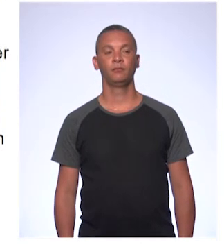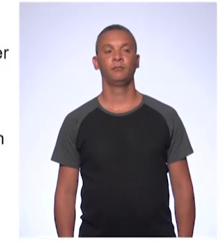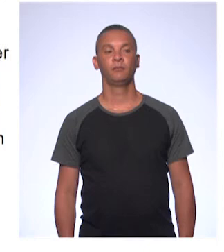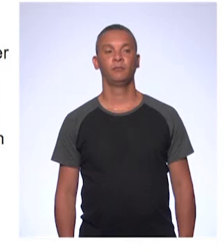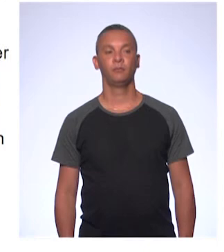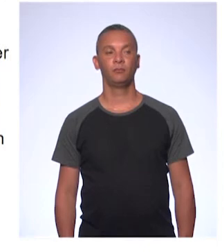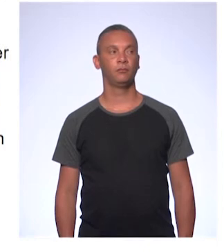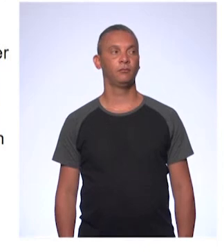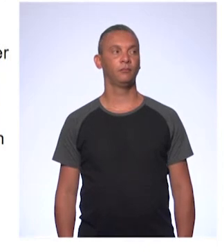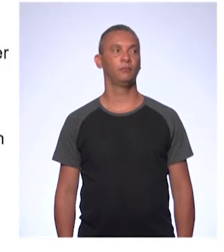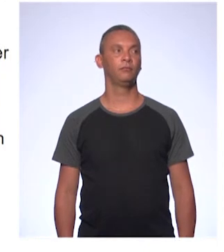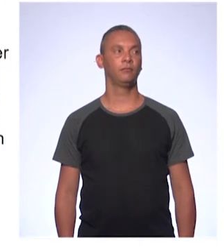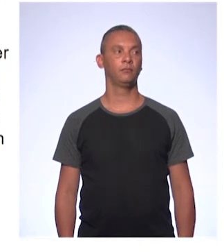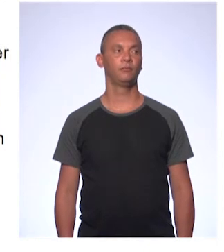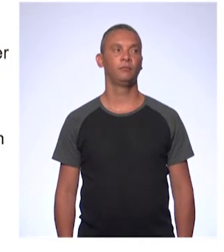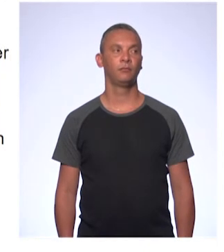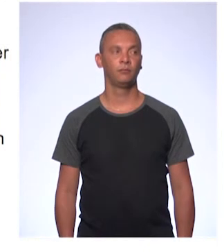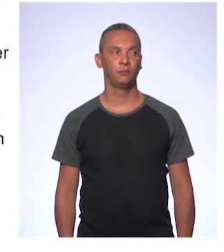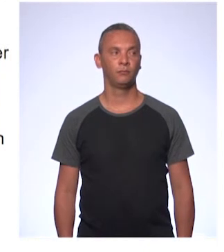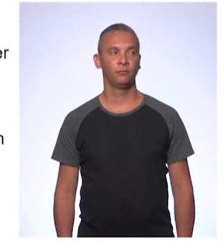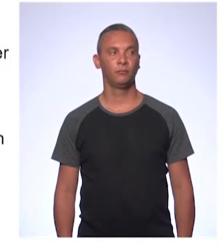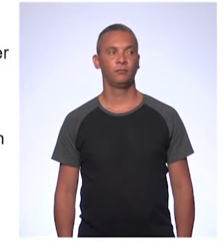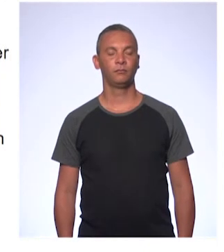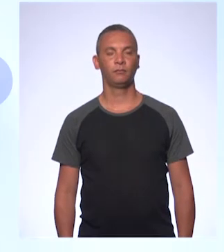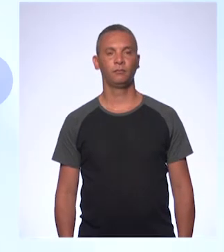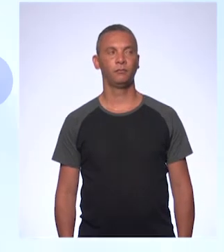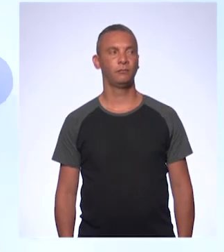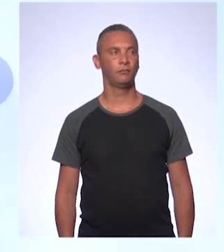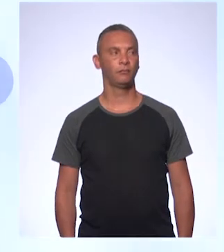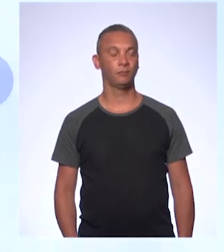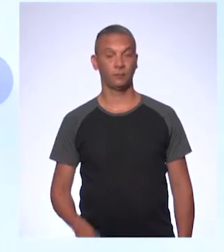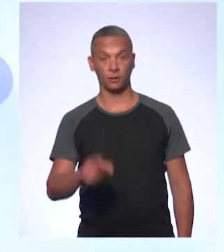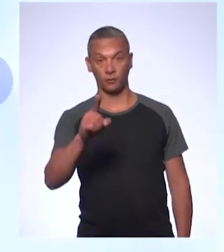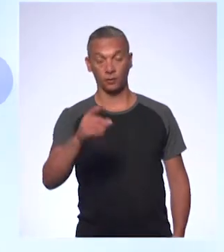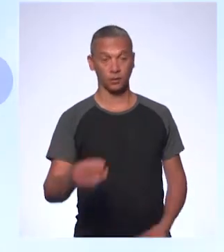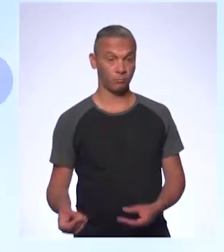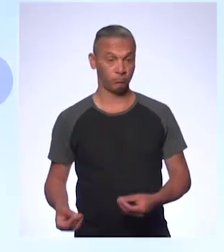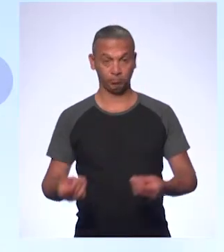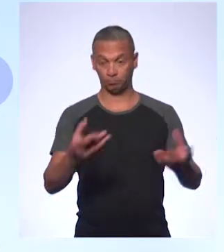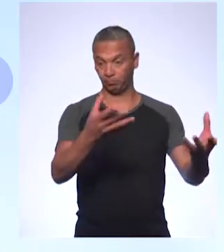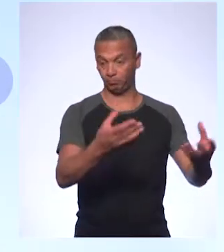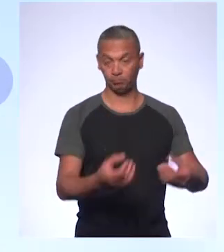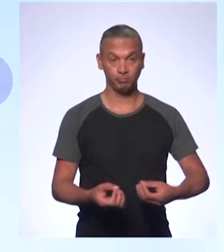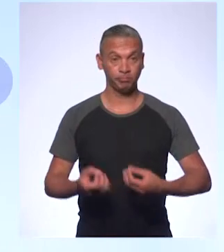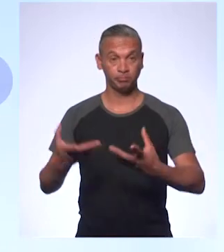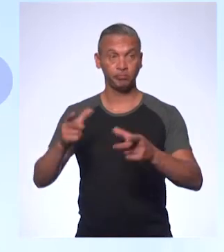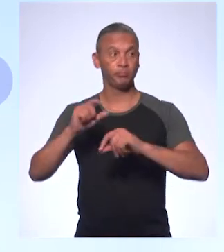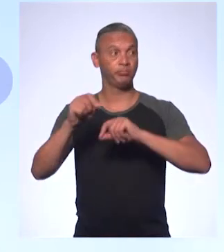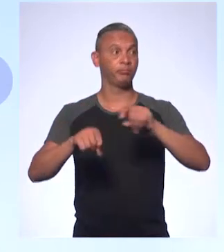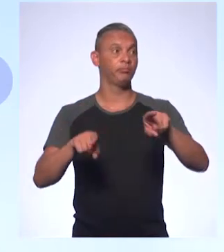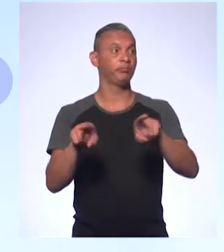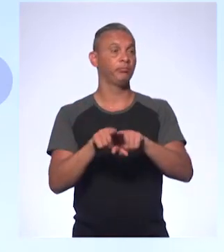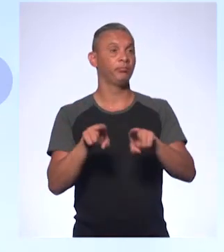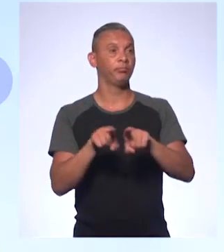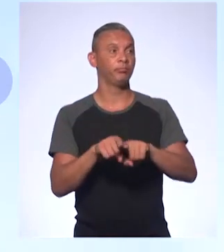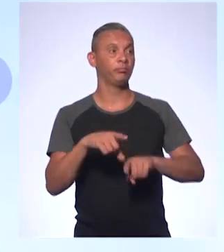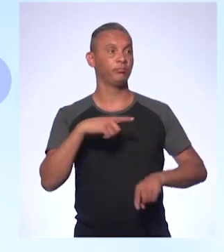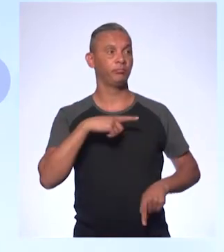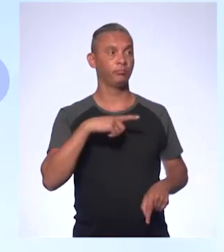el cumpleaños del reloj. Isto é, você é oferecido ao